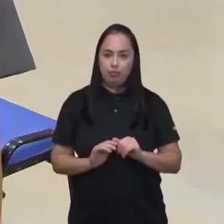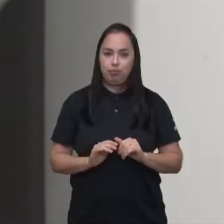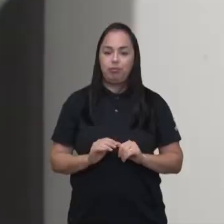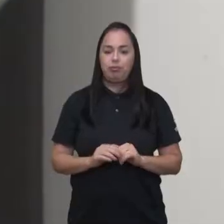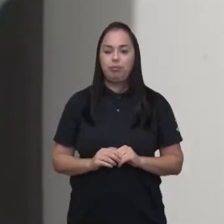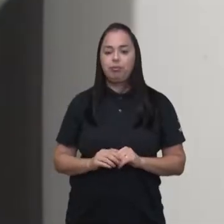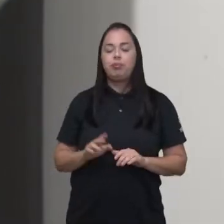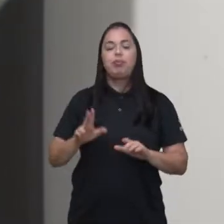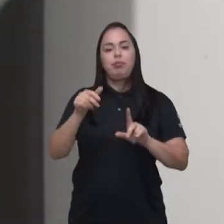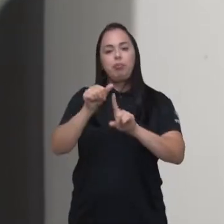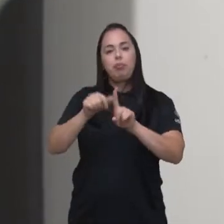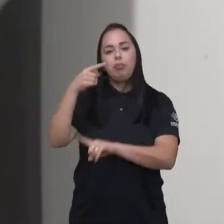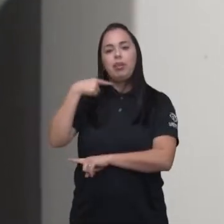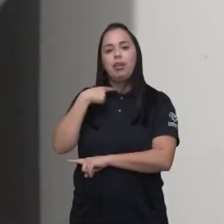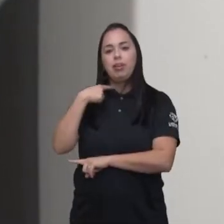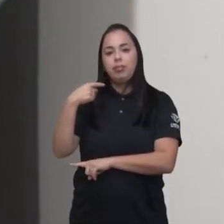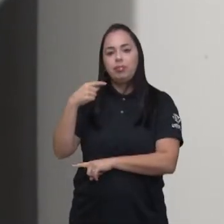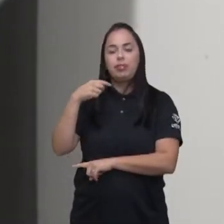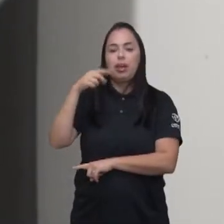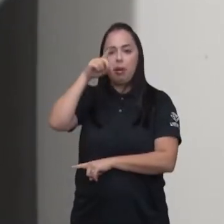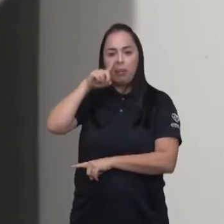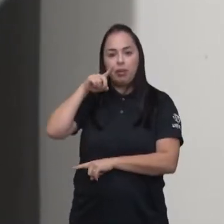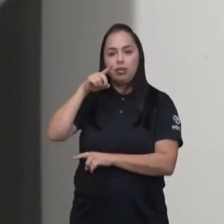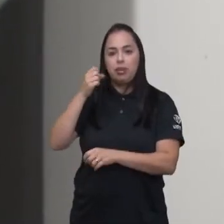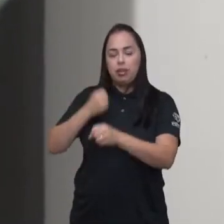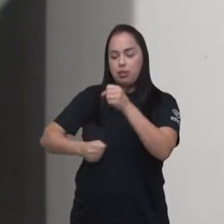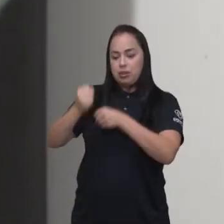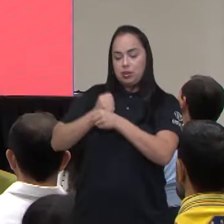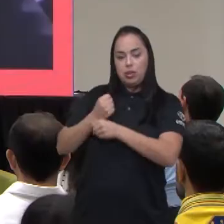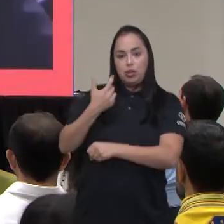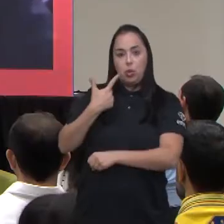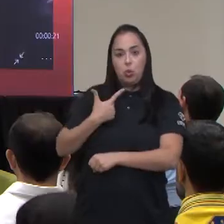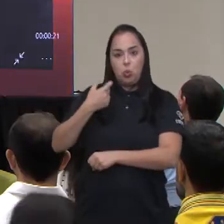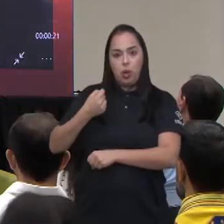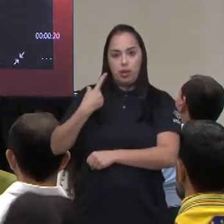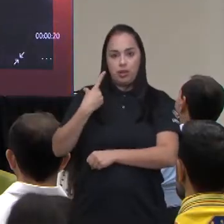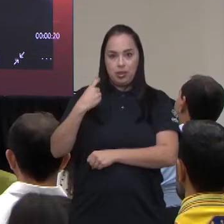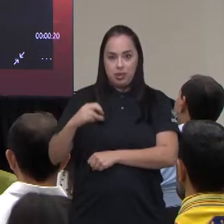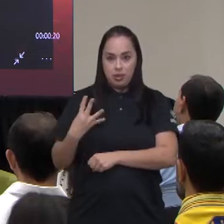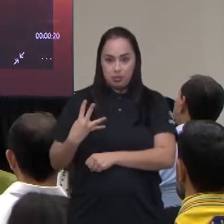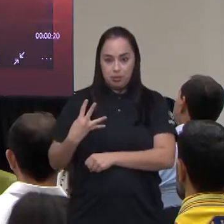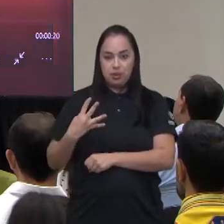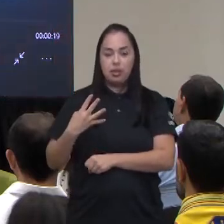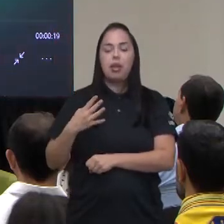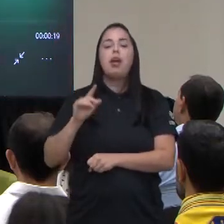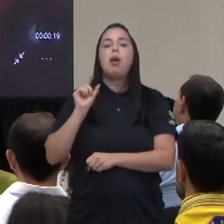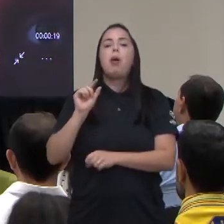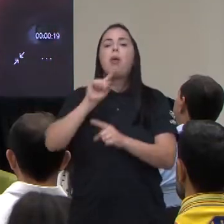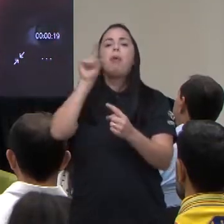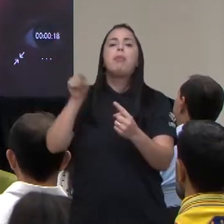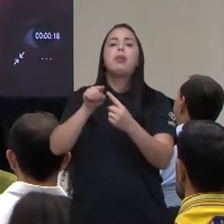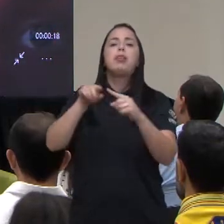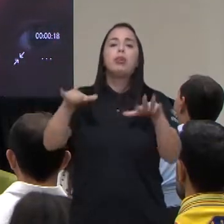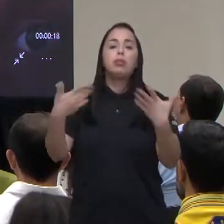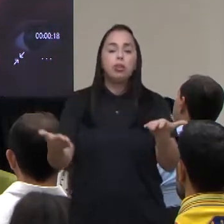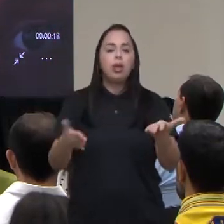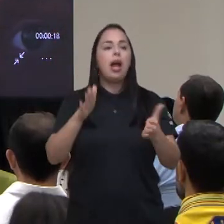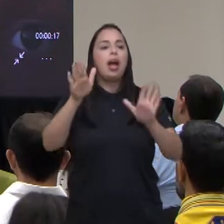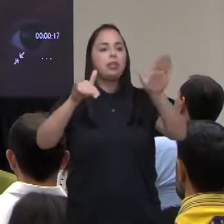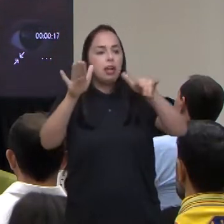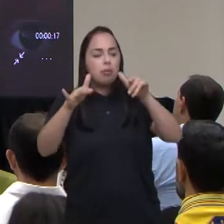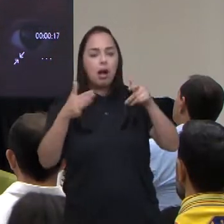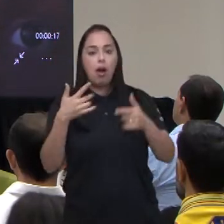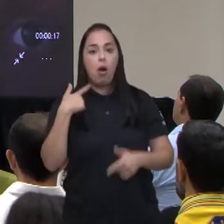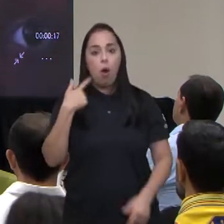políticas públicas a campanha Maio Amarelo surgiu um 2014 tendo como principal objetivo chamar a ação